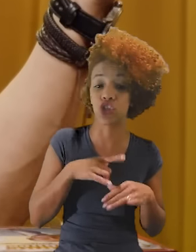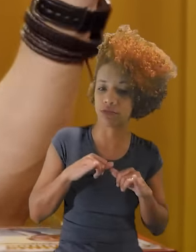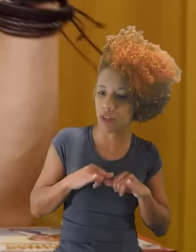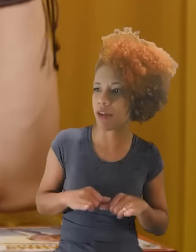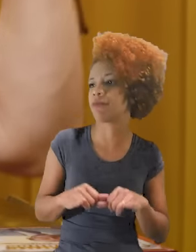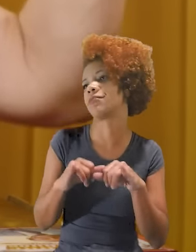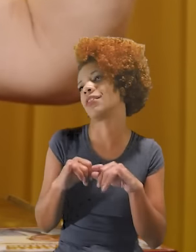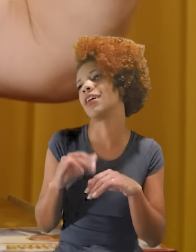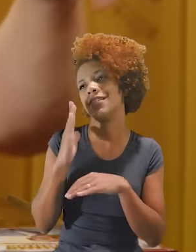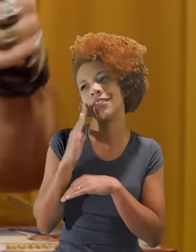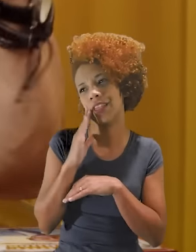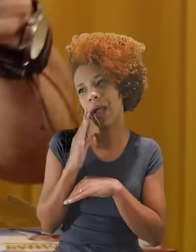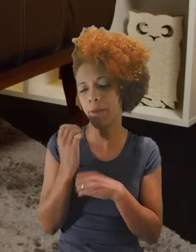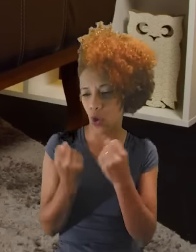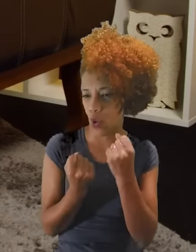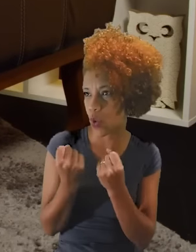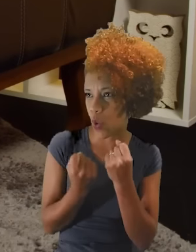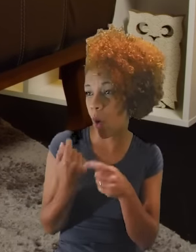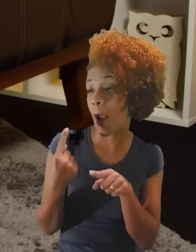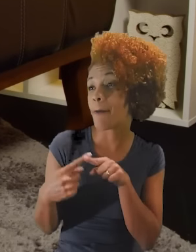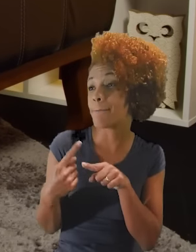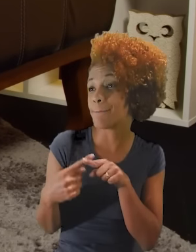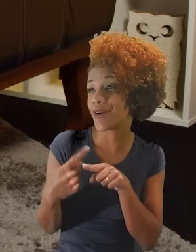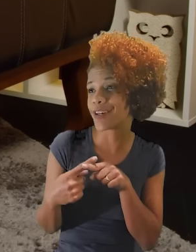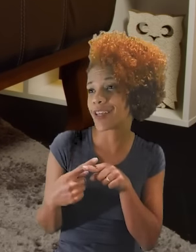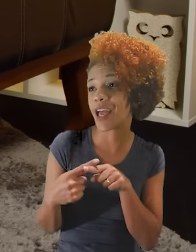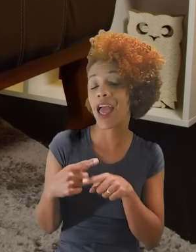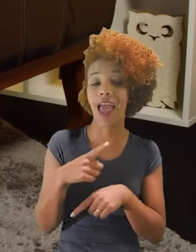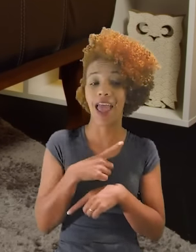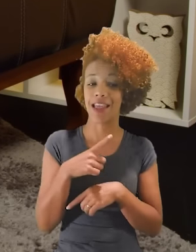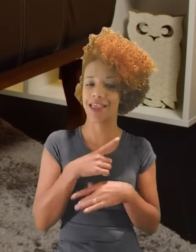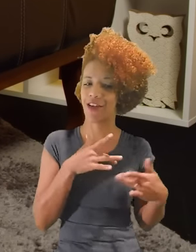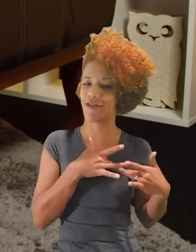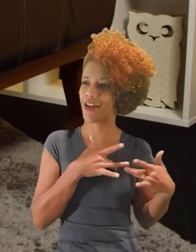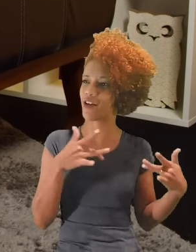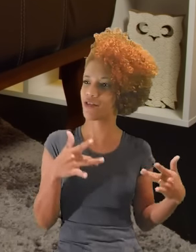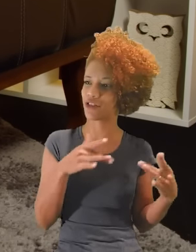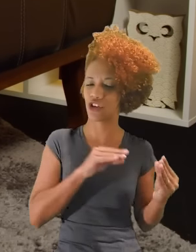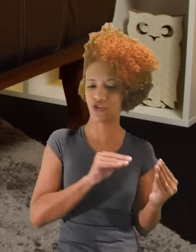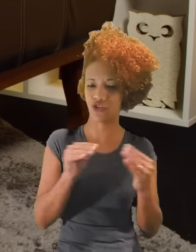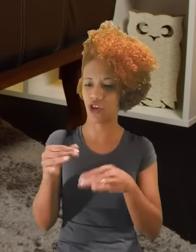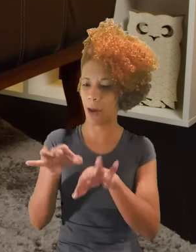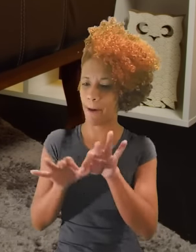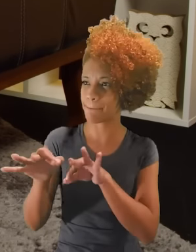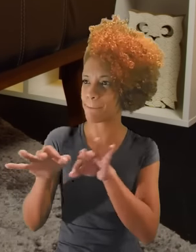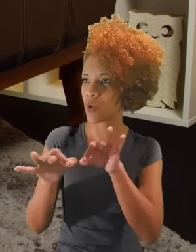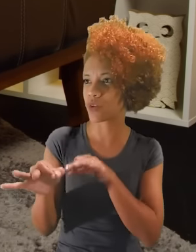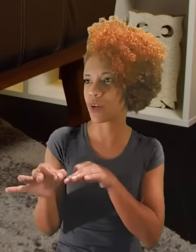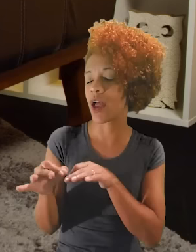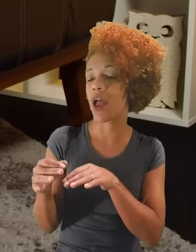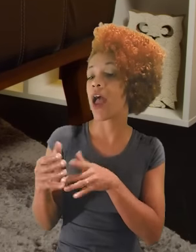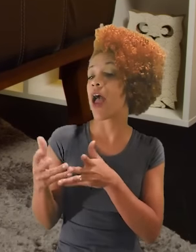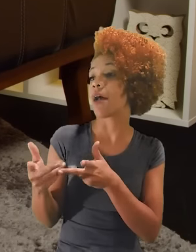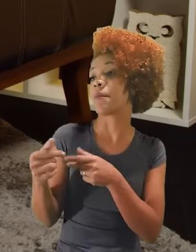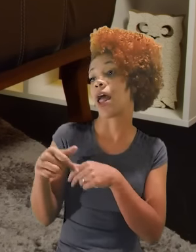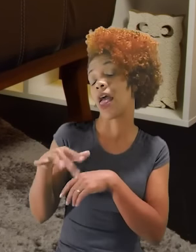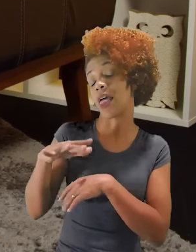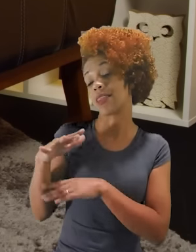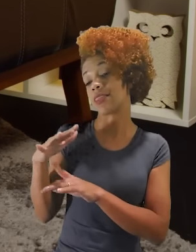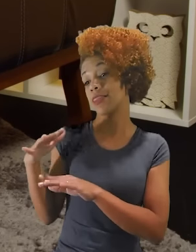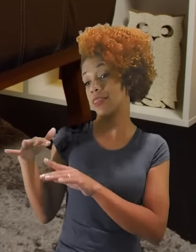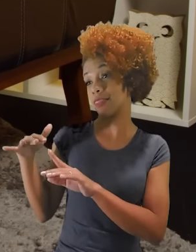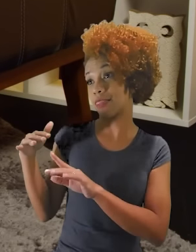carrinhos lá do Utopia. Sabe aqueles carrinhos que tem na Disney? Por quê? Cara, ele teve a manha de levar e ele montou na época, essa atração, ele montou